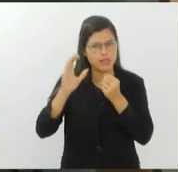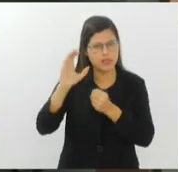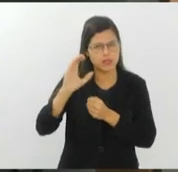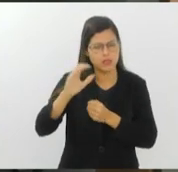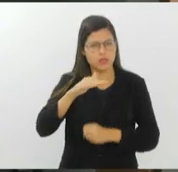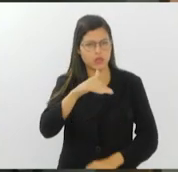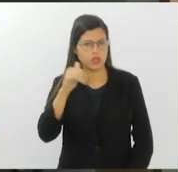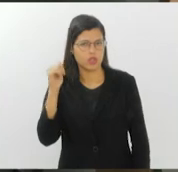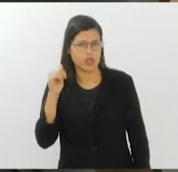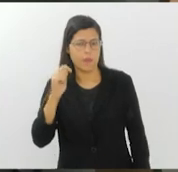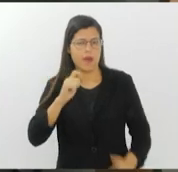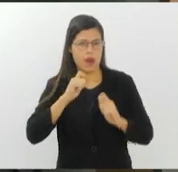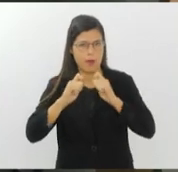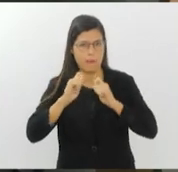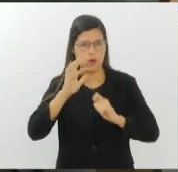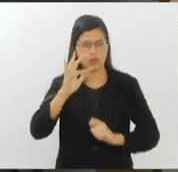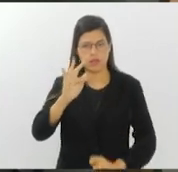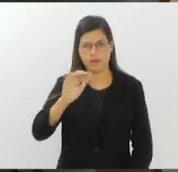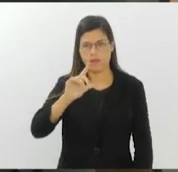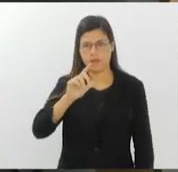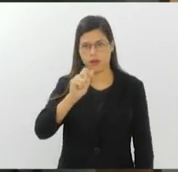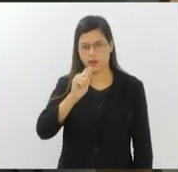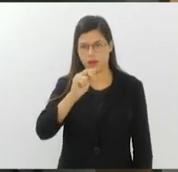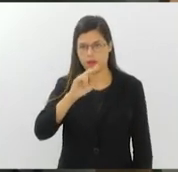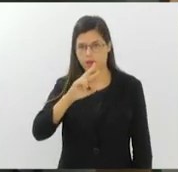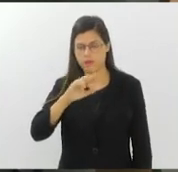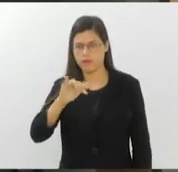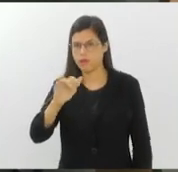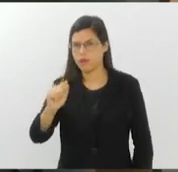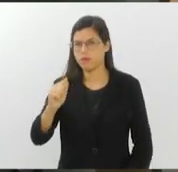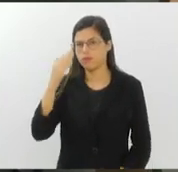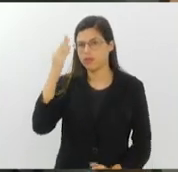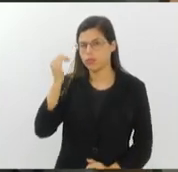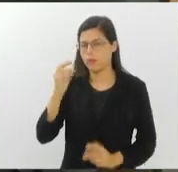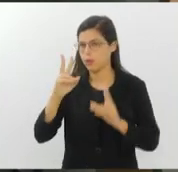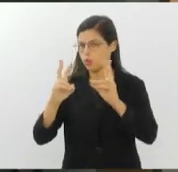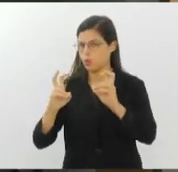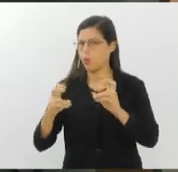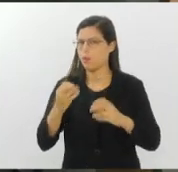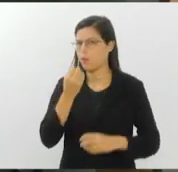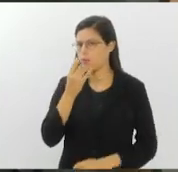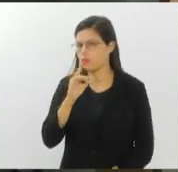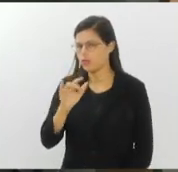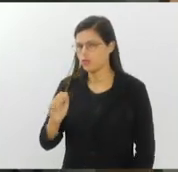Flávia Espíndola para saber mais sobre esse assunto. Bom dia, Flávia.